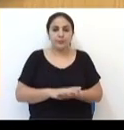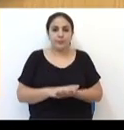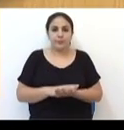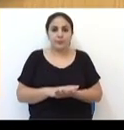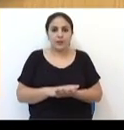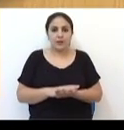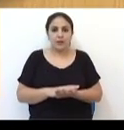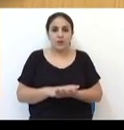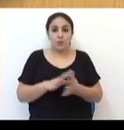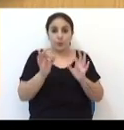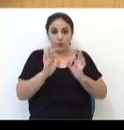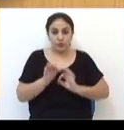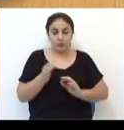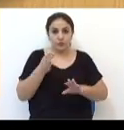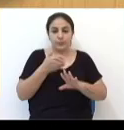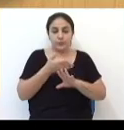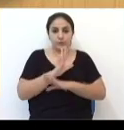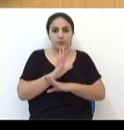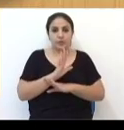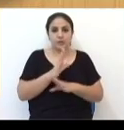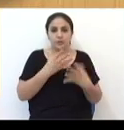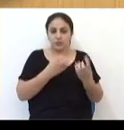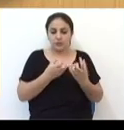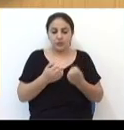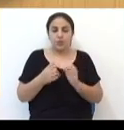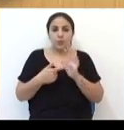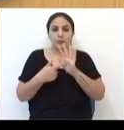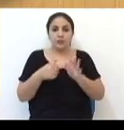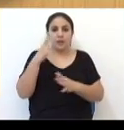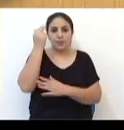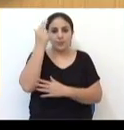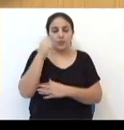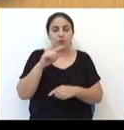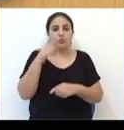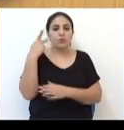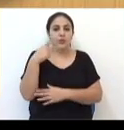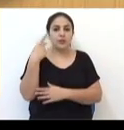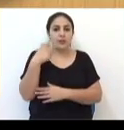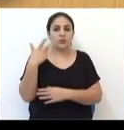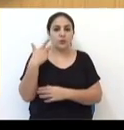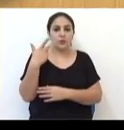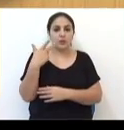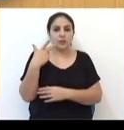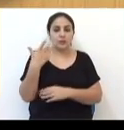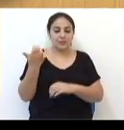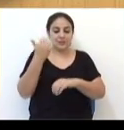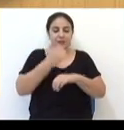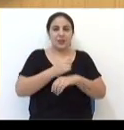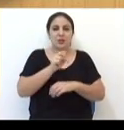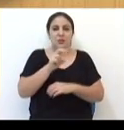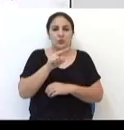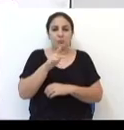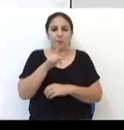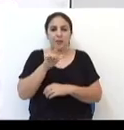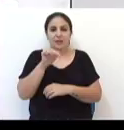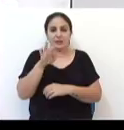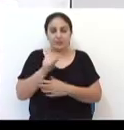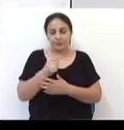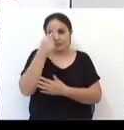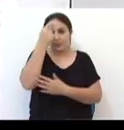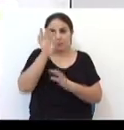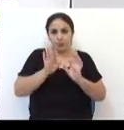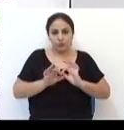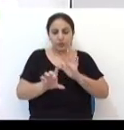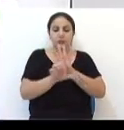matéria aprovada por unanimidade foi apresentada em abril, quando o vereador eleito ocupou uma cadeira de suplente. A ideia